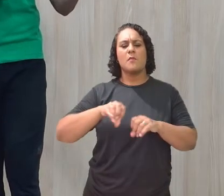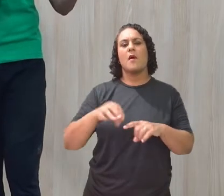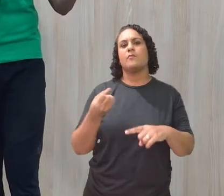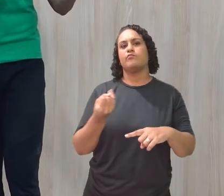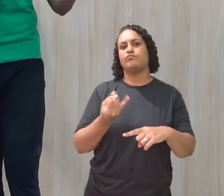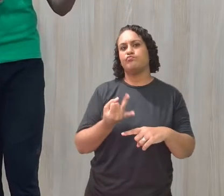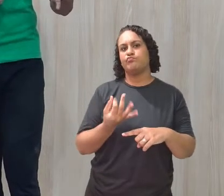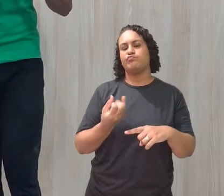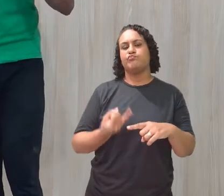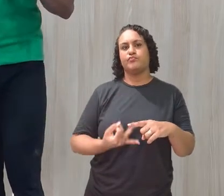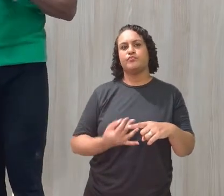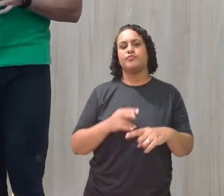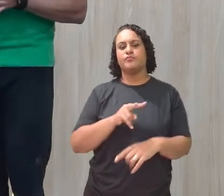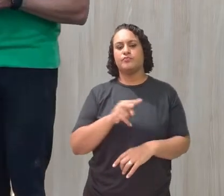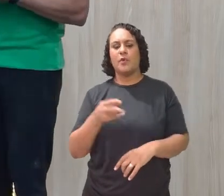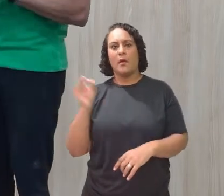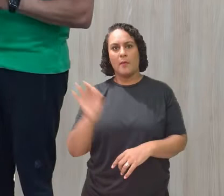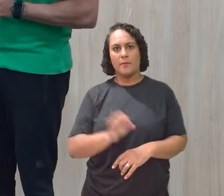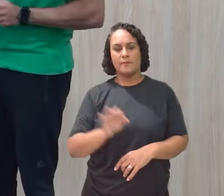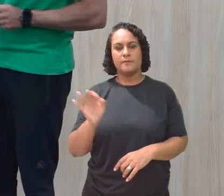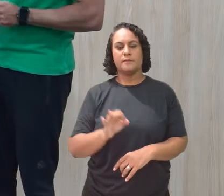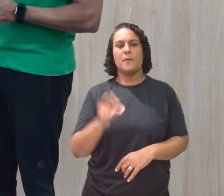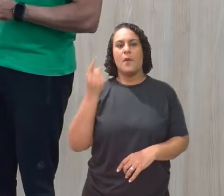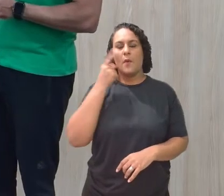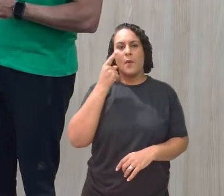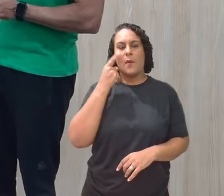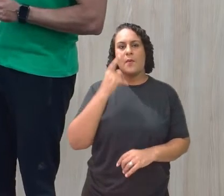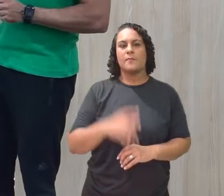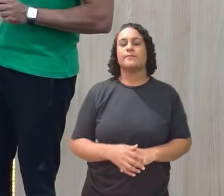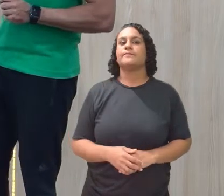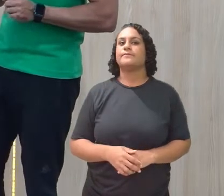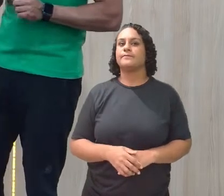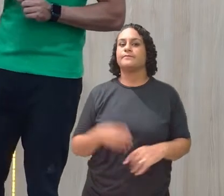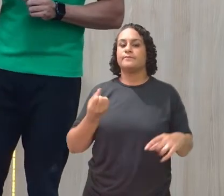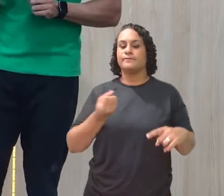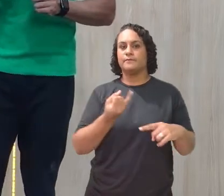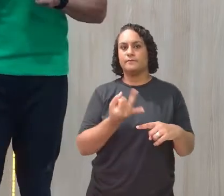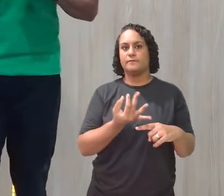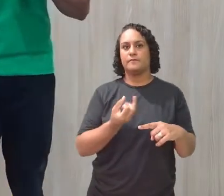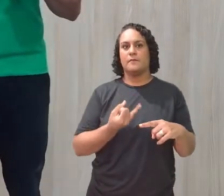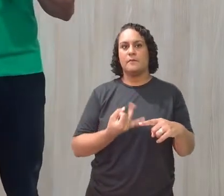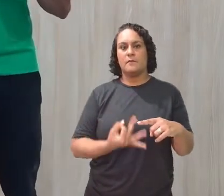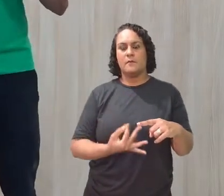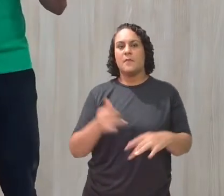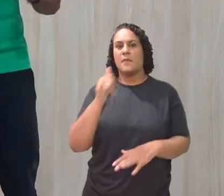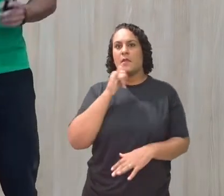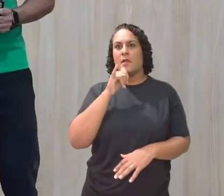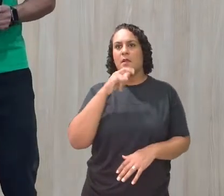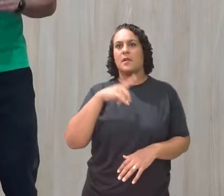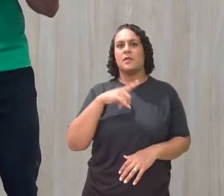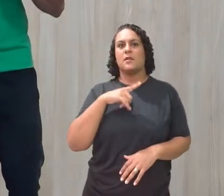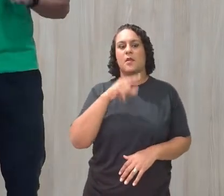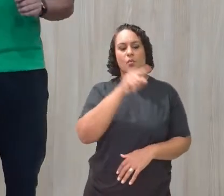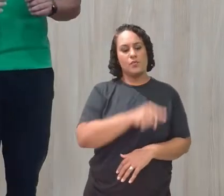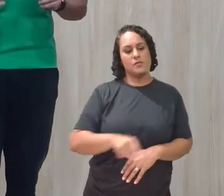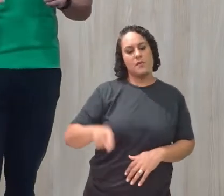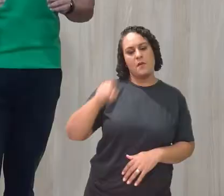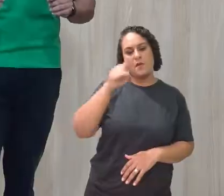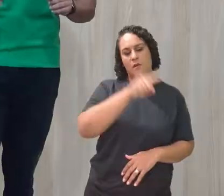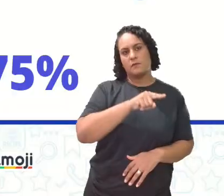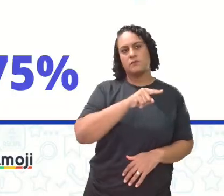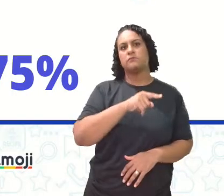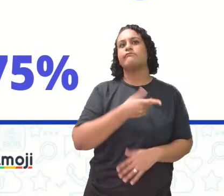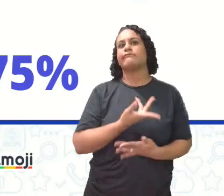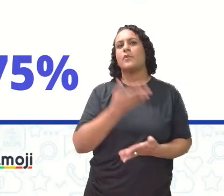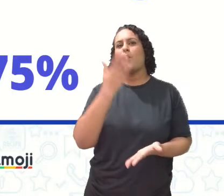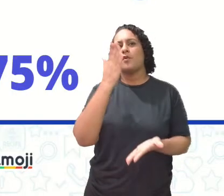à fração, tá bom? Observe o seguinte, vê só. Nessa fração aqui, por exemplo, eu tenho um círculo. Esse círculo eu